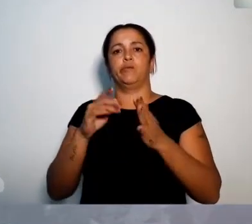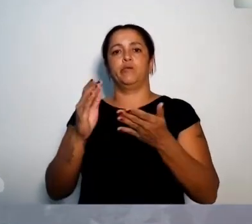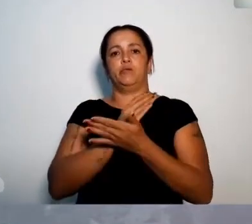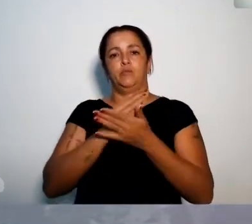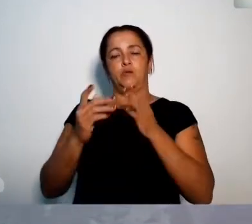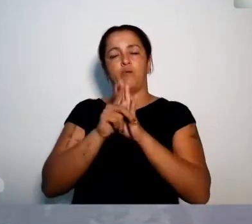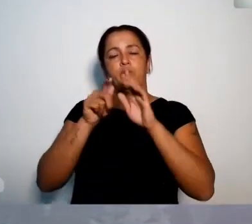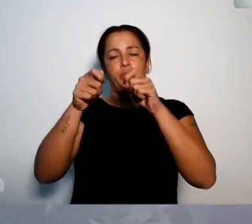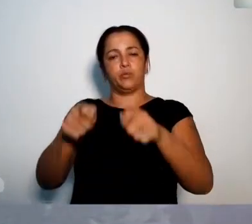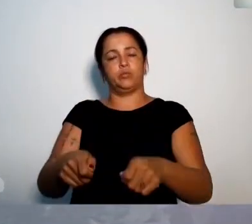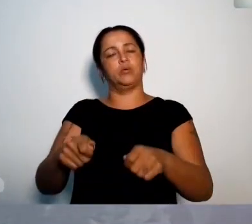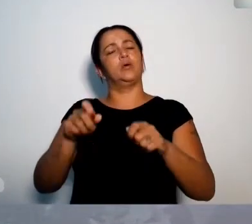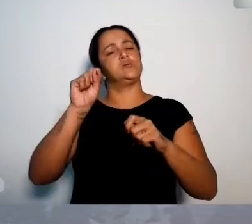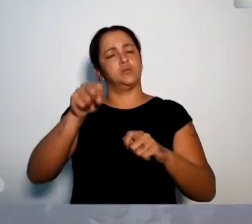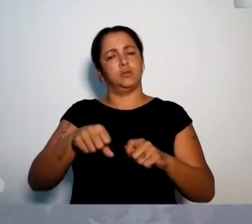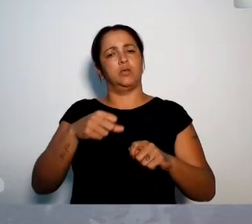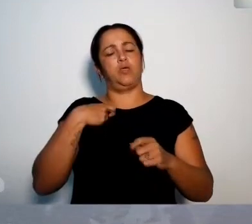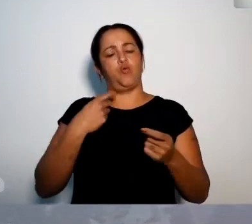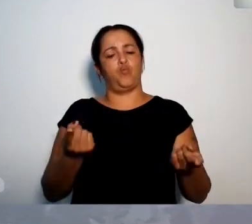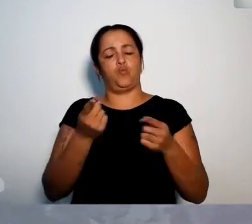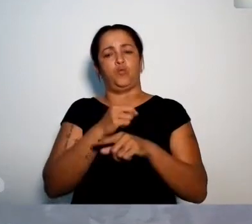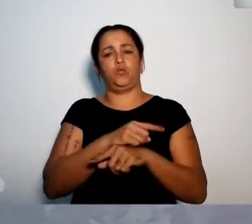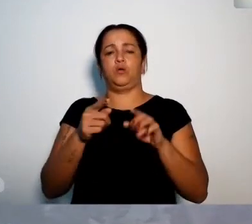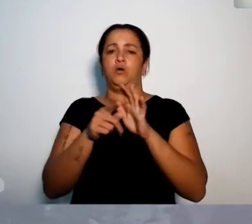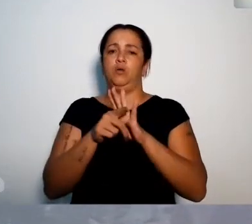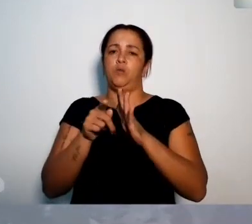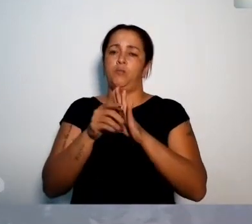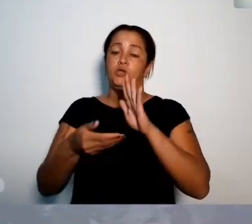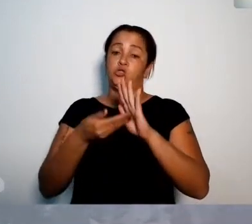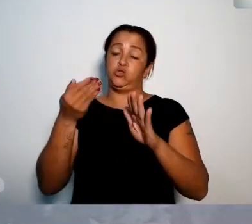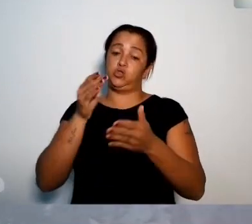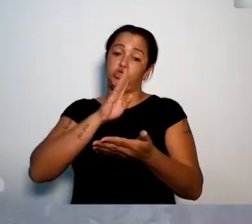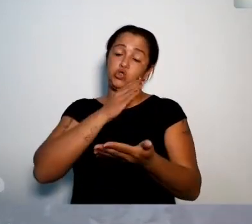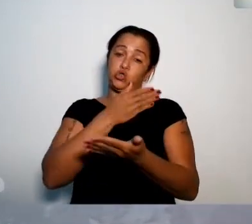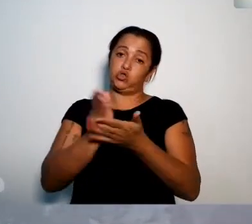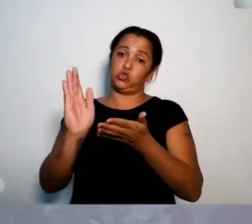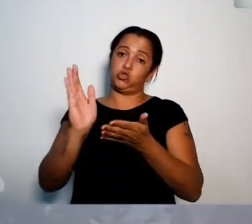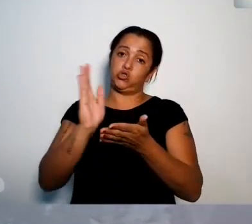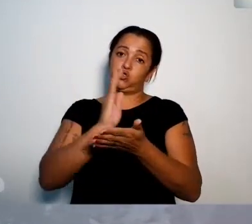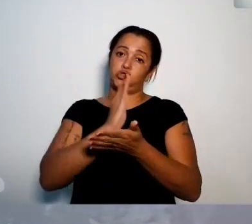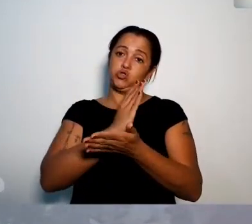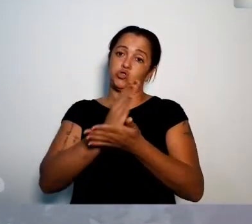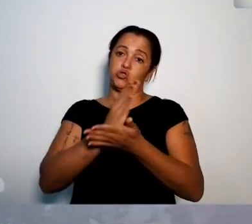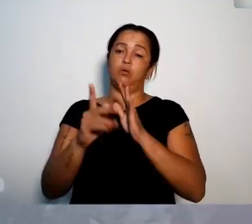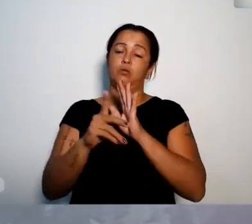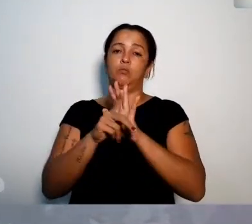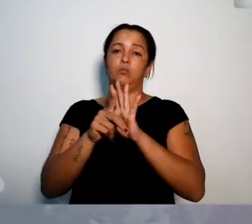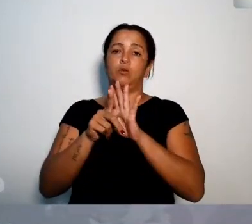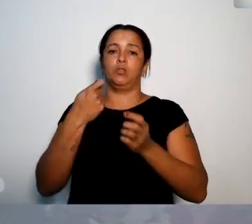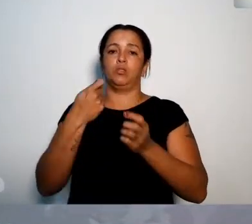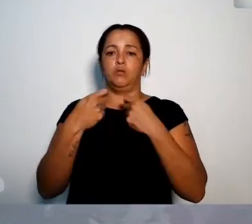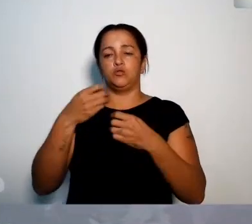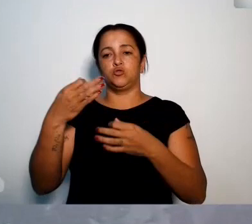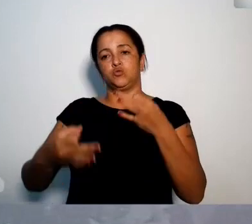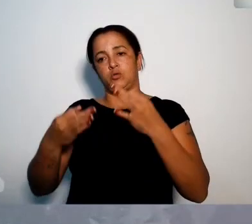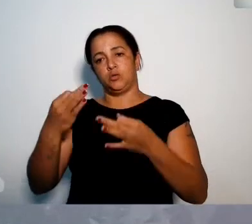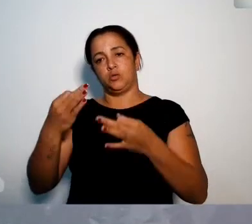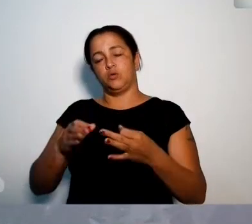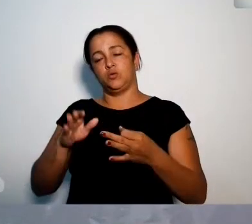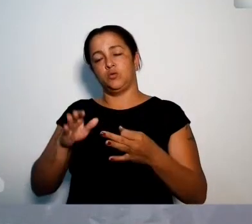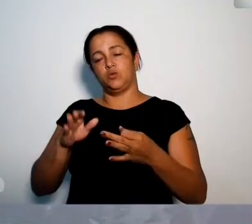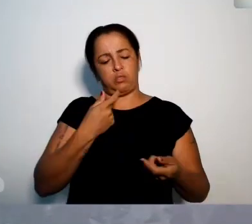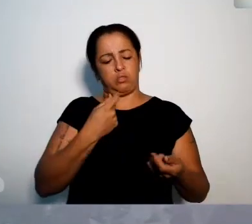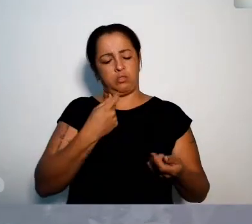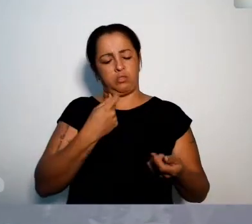Então, sou contrário à extinção da Secretaria de Negócios Jurídicos, inclusive advogado que sou, entendo que esse é um cargo super